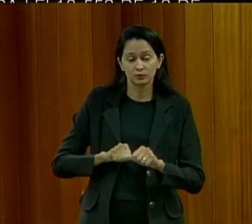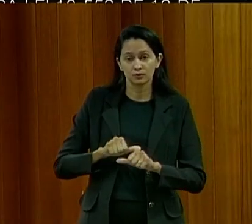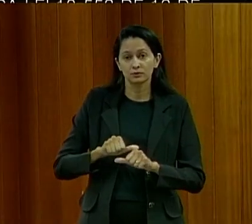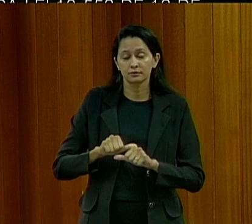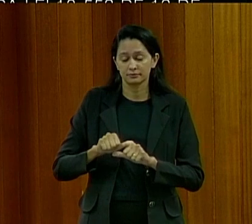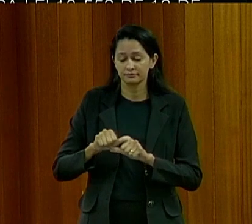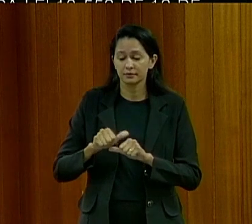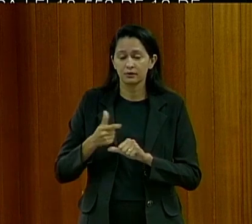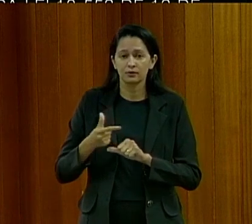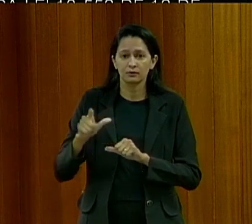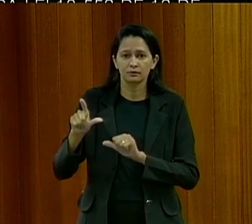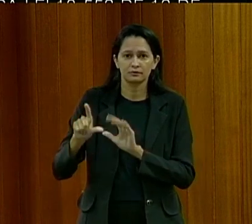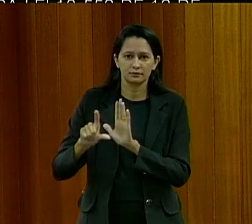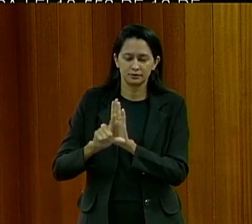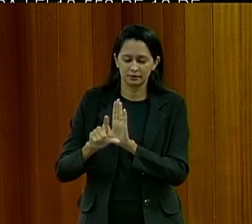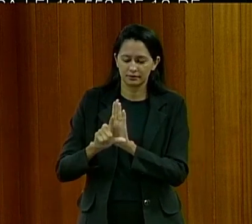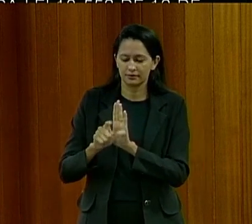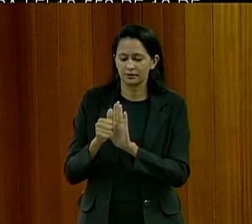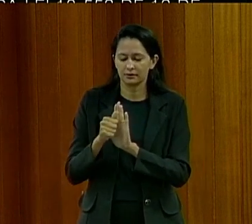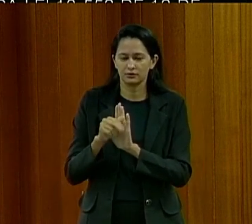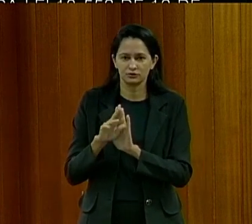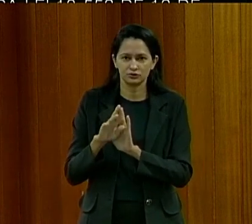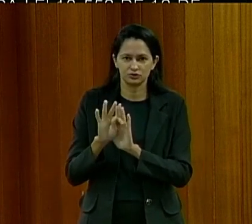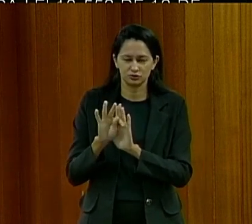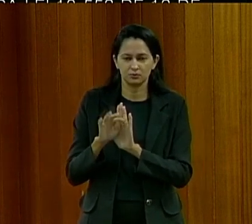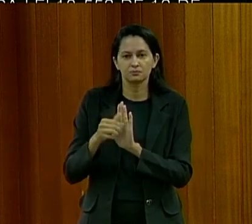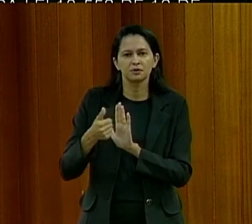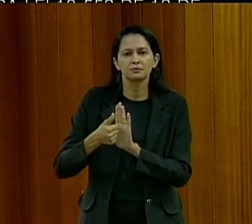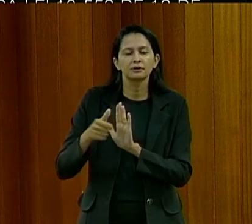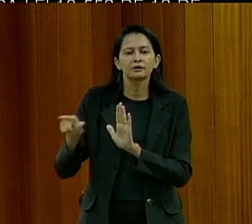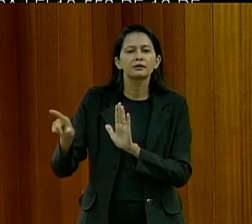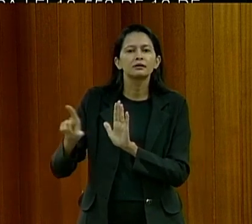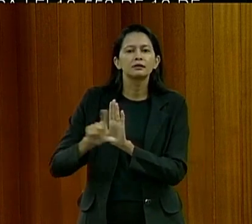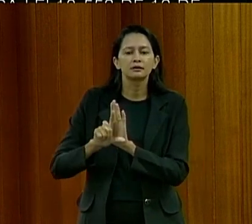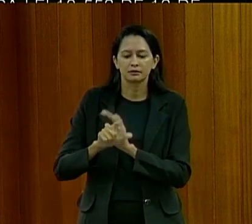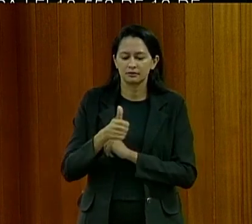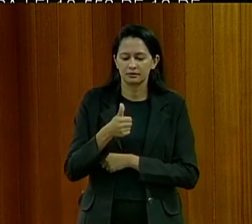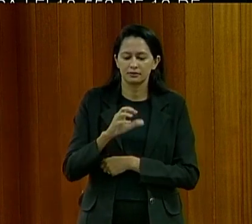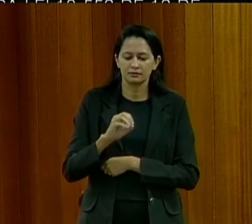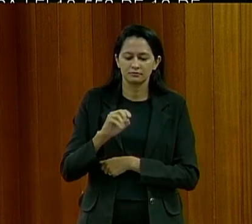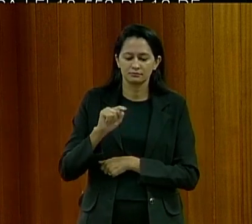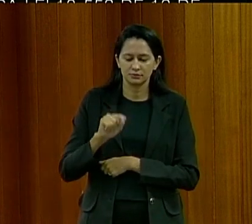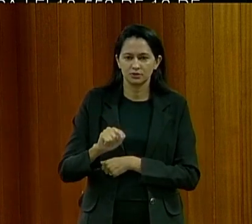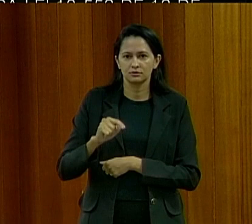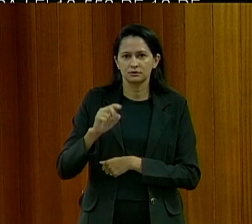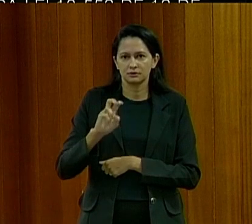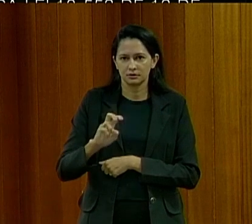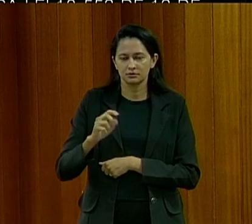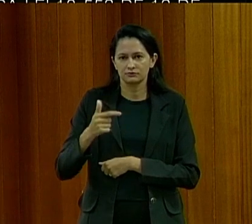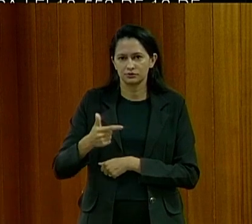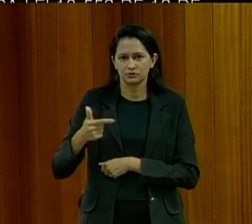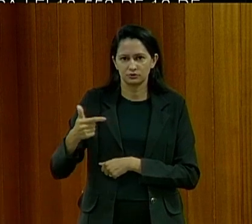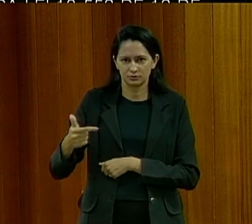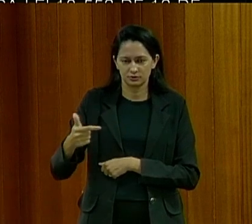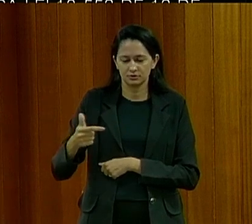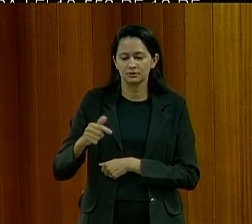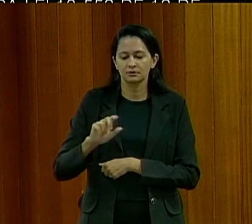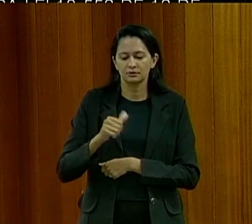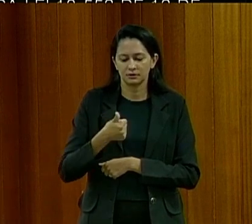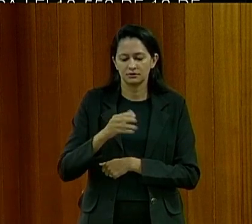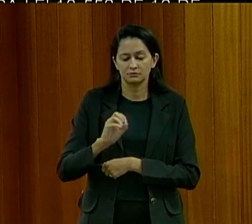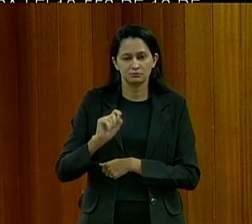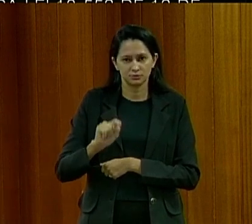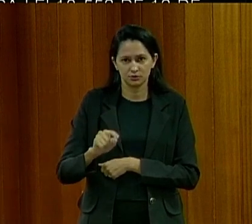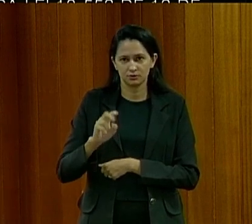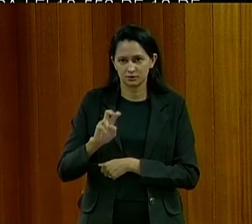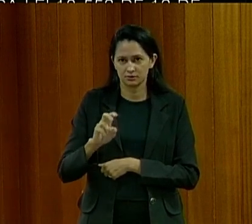ao mesmo artigo da lei de 10.522, ou 552, de 12 de novembro de